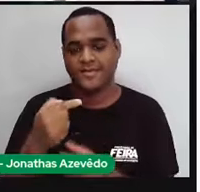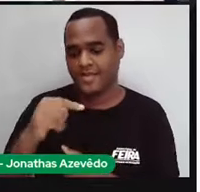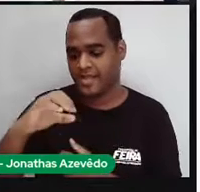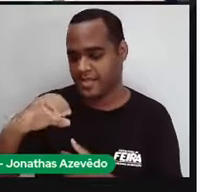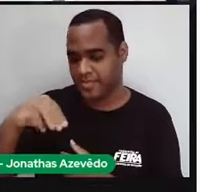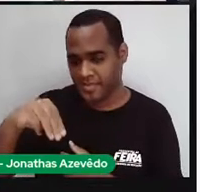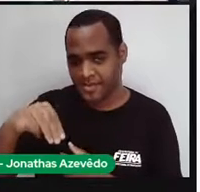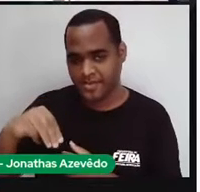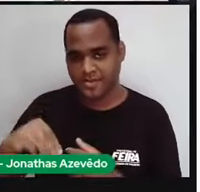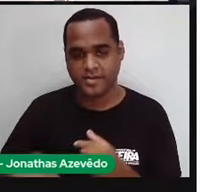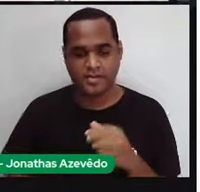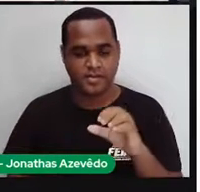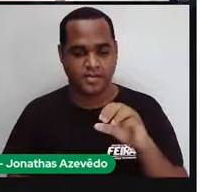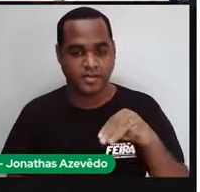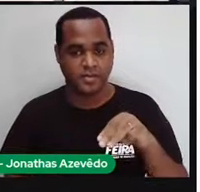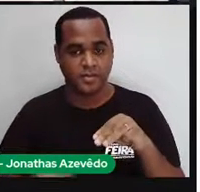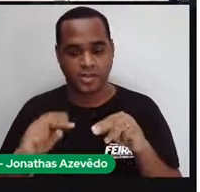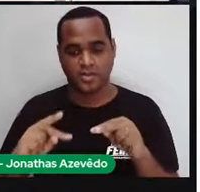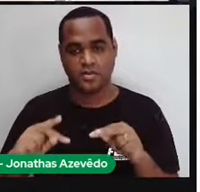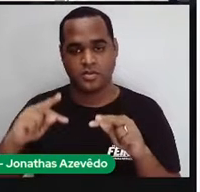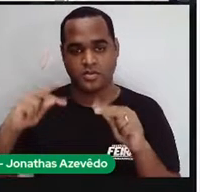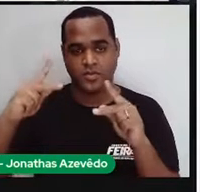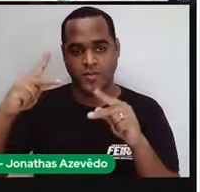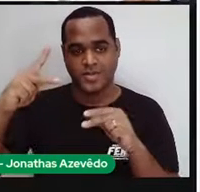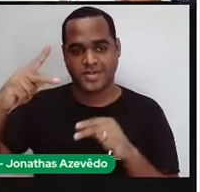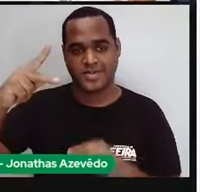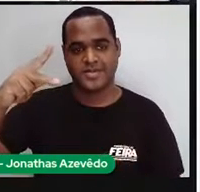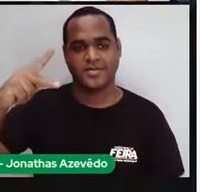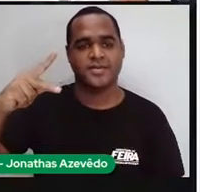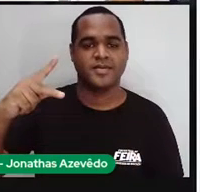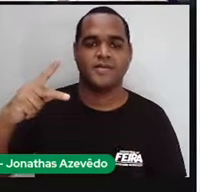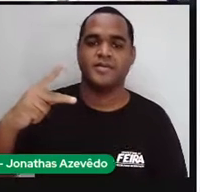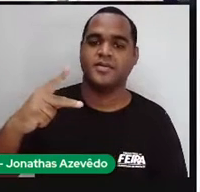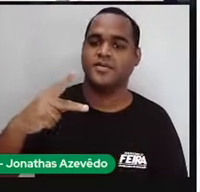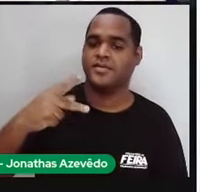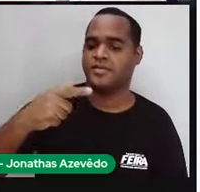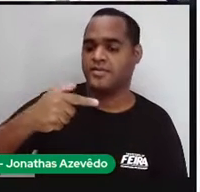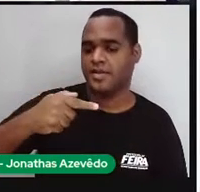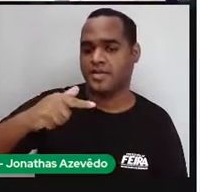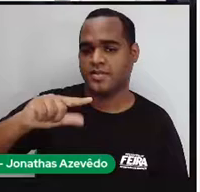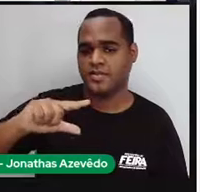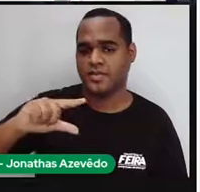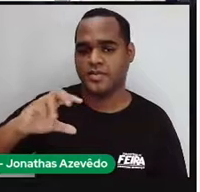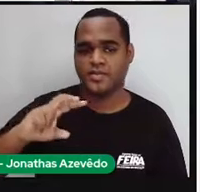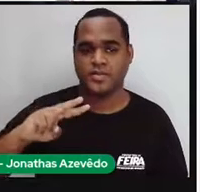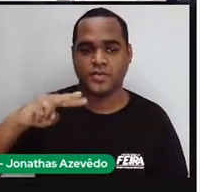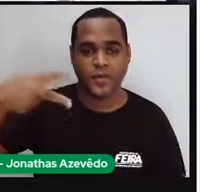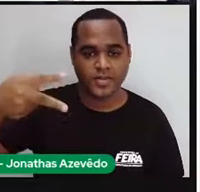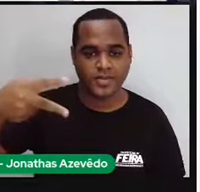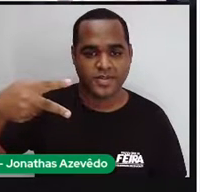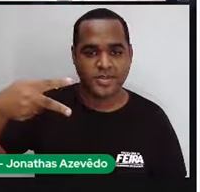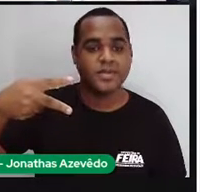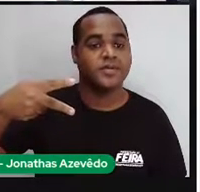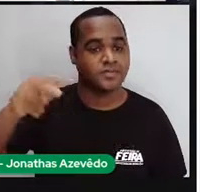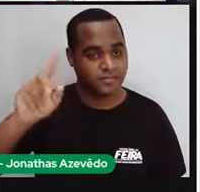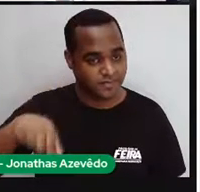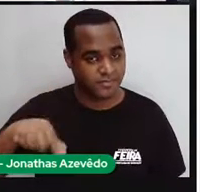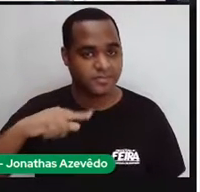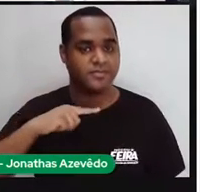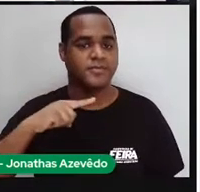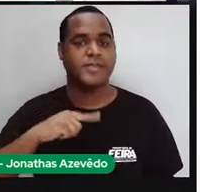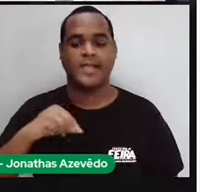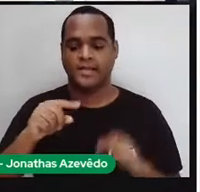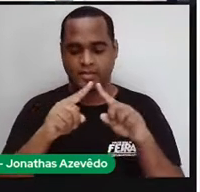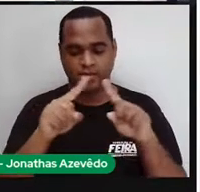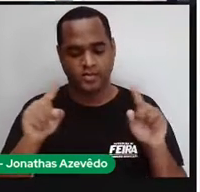centímetro elevado a dois centímetro quadrado então a área